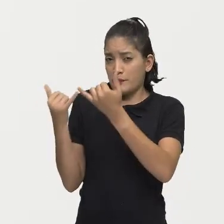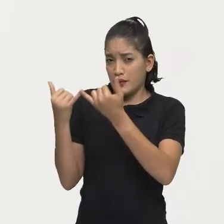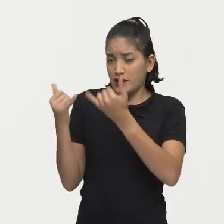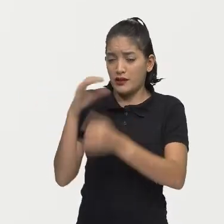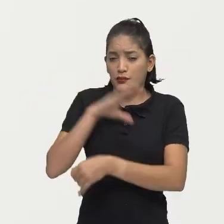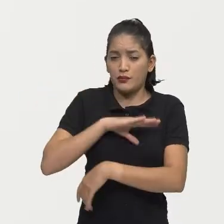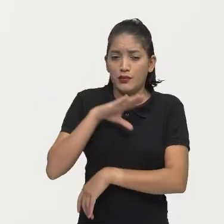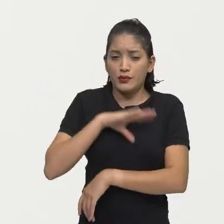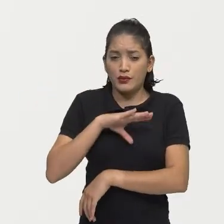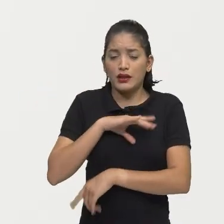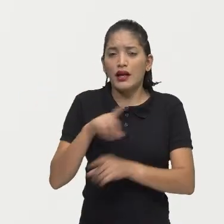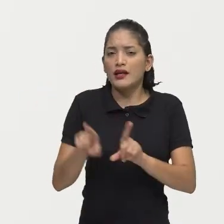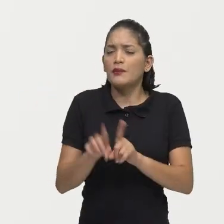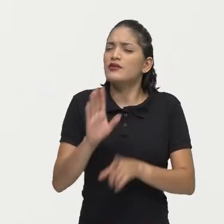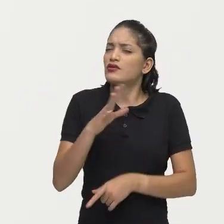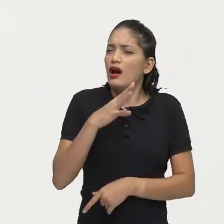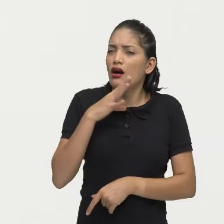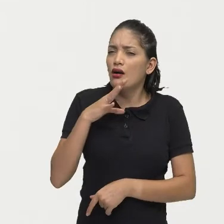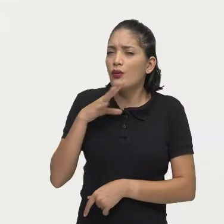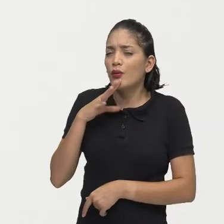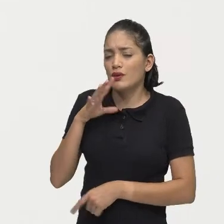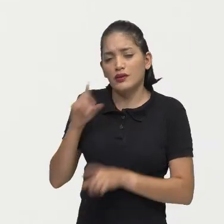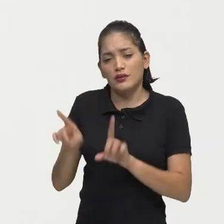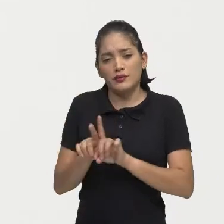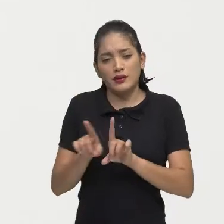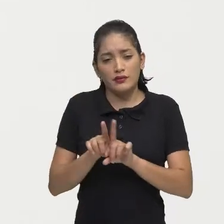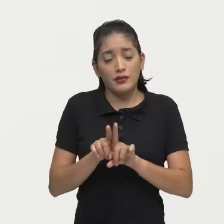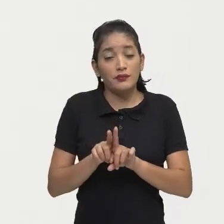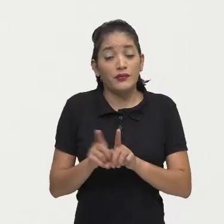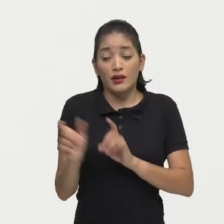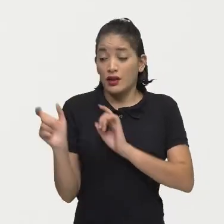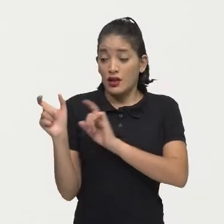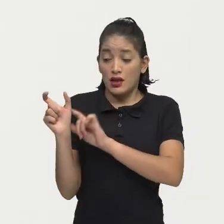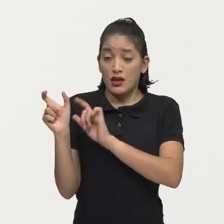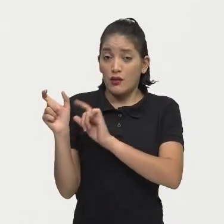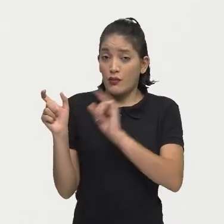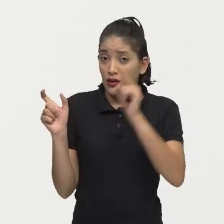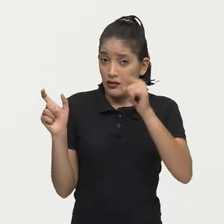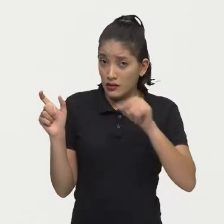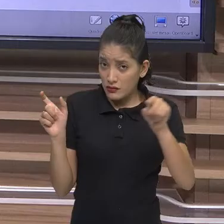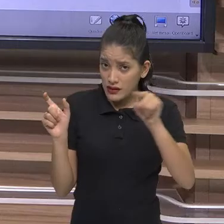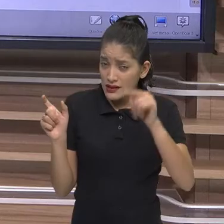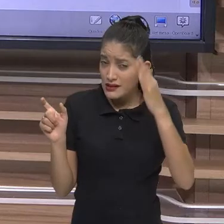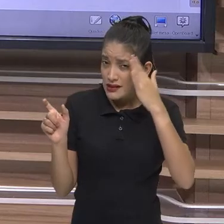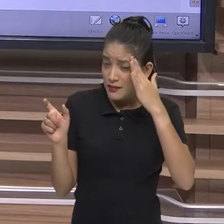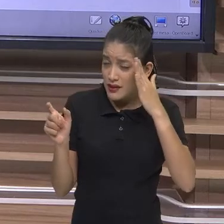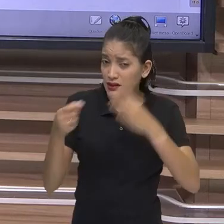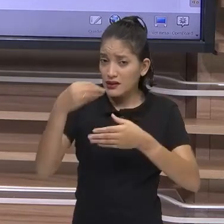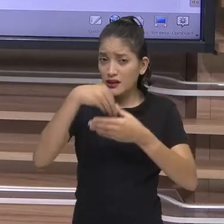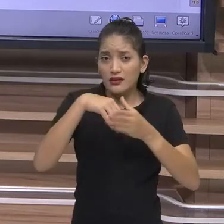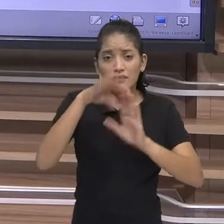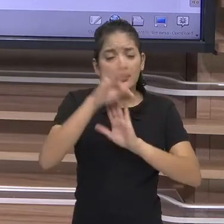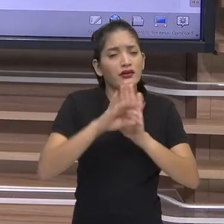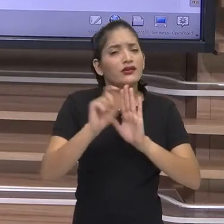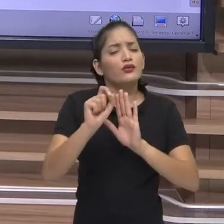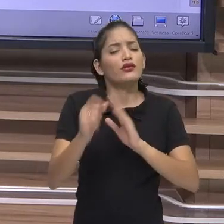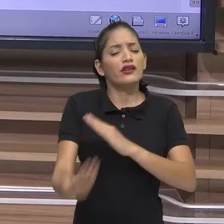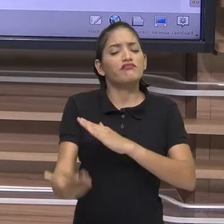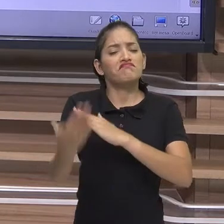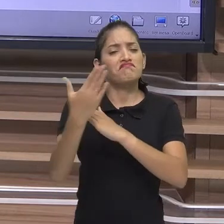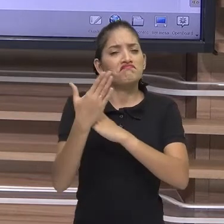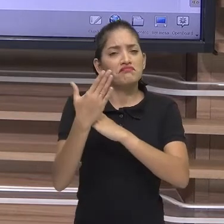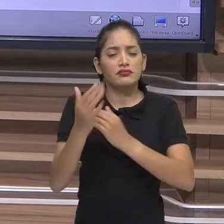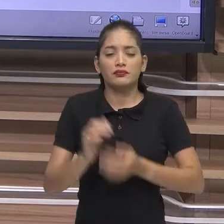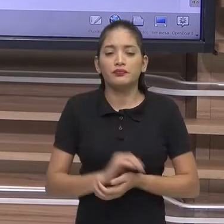cognatas, palavras conhecidas, ok? Palavras que você vai identificar no texto e vai te ajudar.